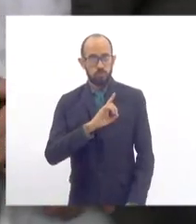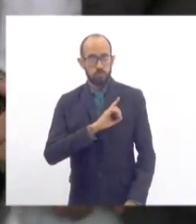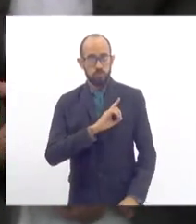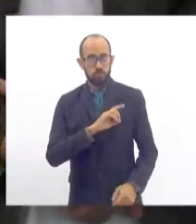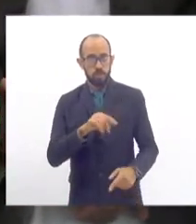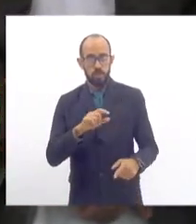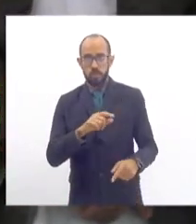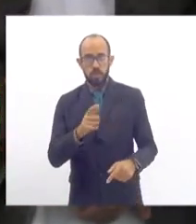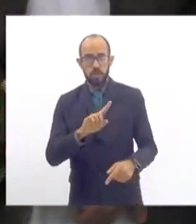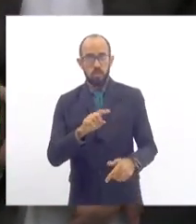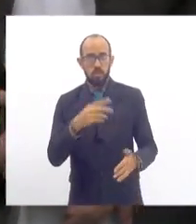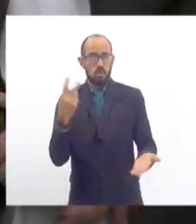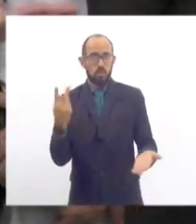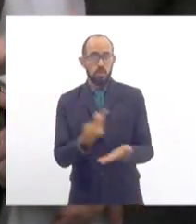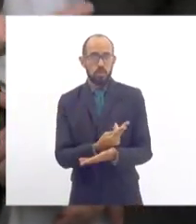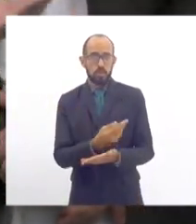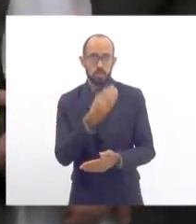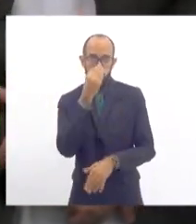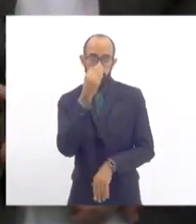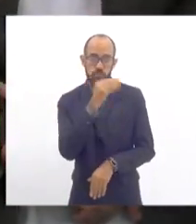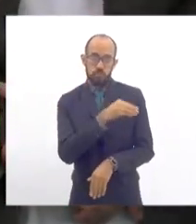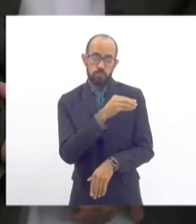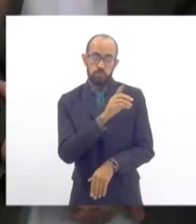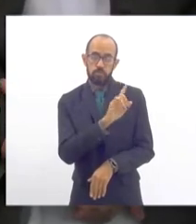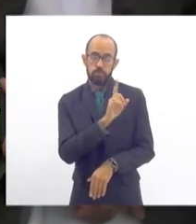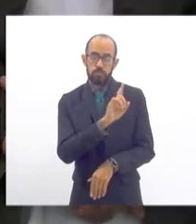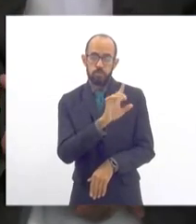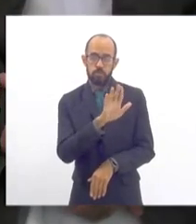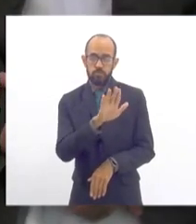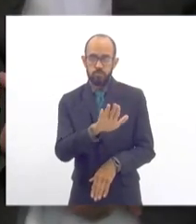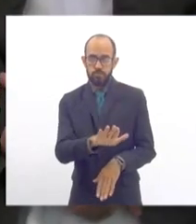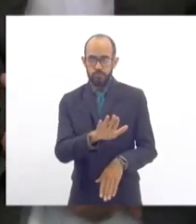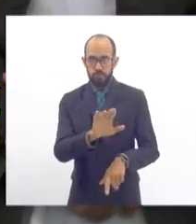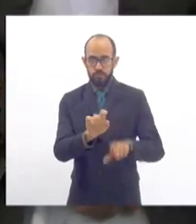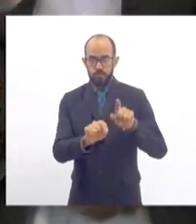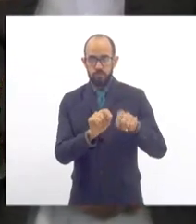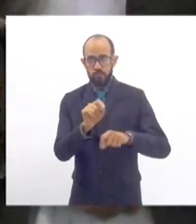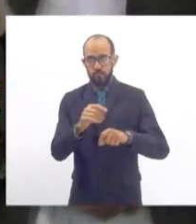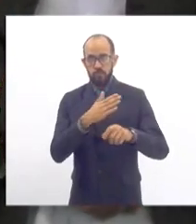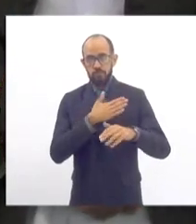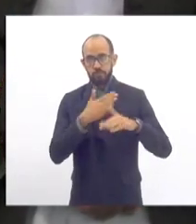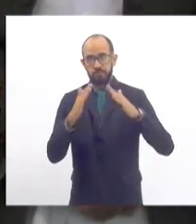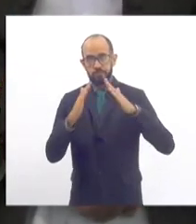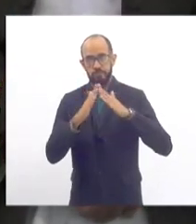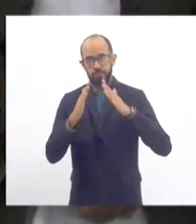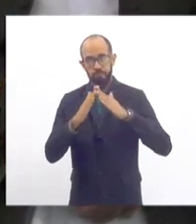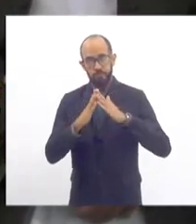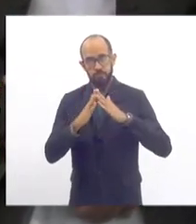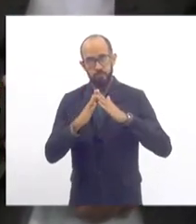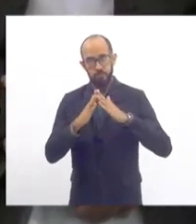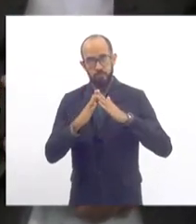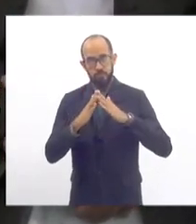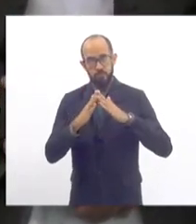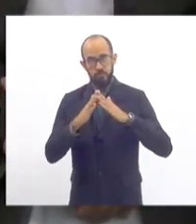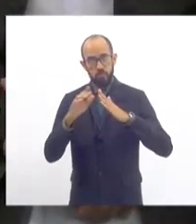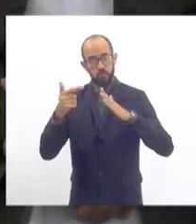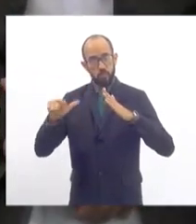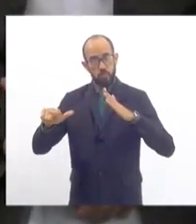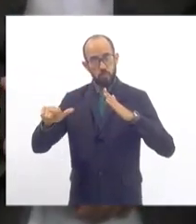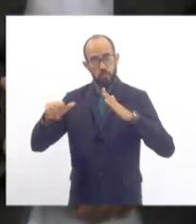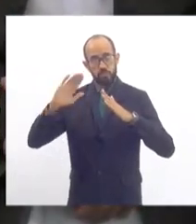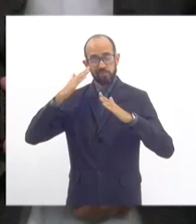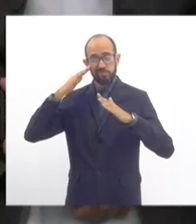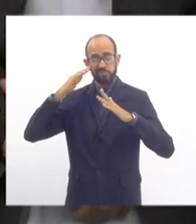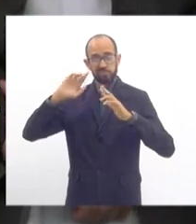nosso entendimento. É um entendimento que eu chancelo. Agora, a minha casa, por uma outra especializada, deu um entendimento diverso e